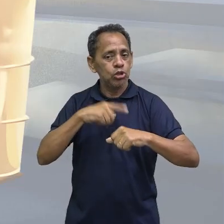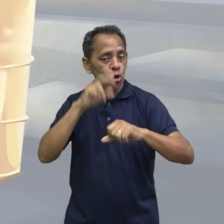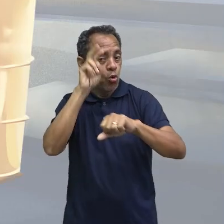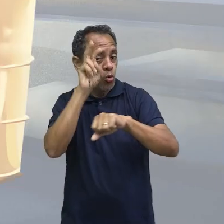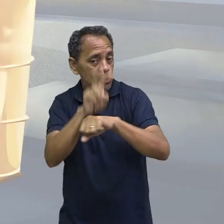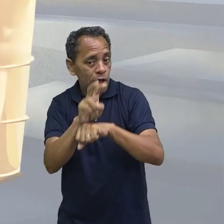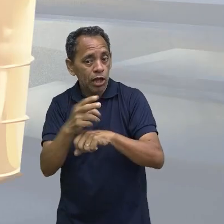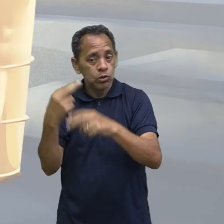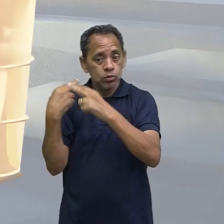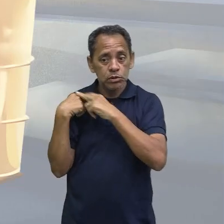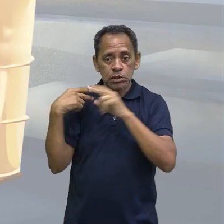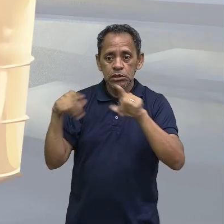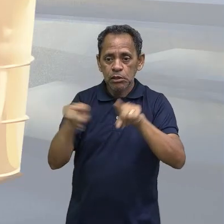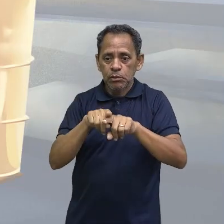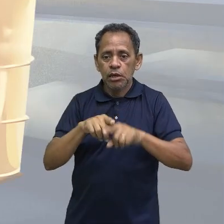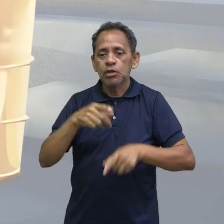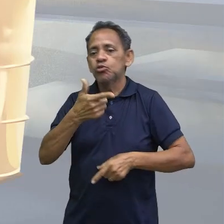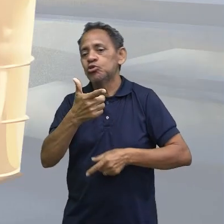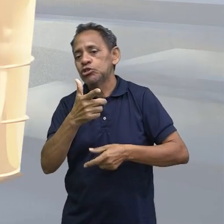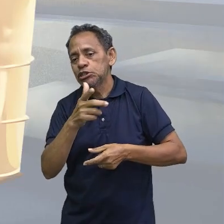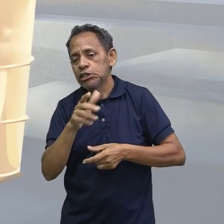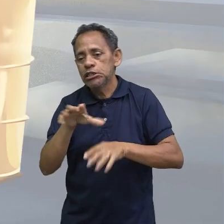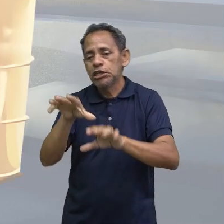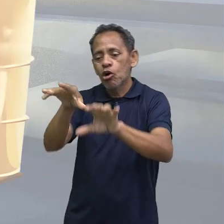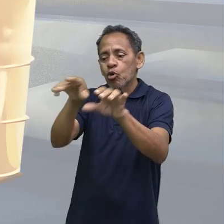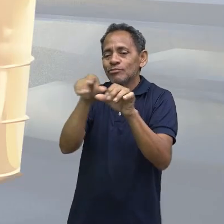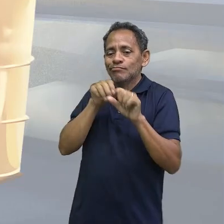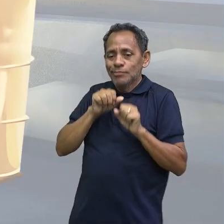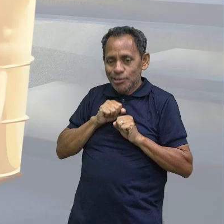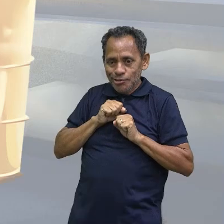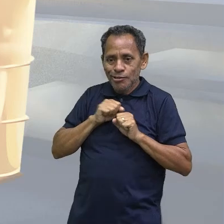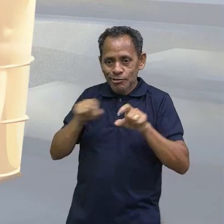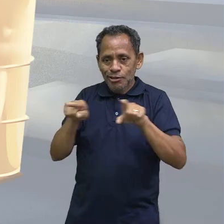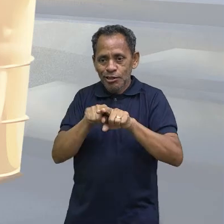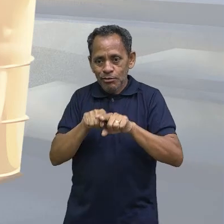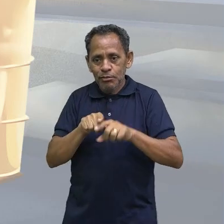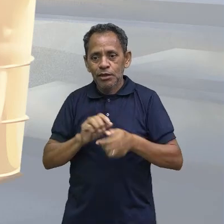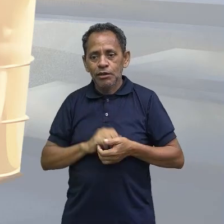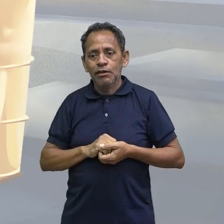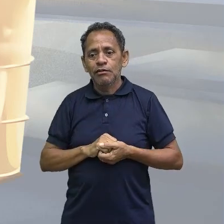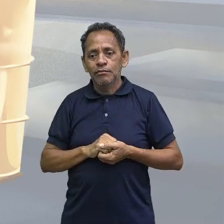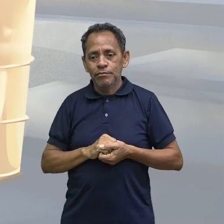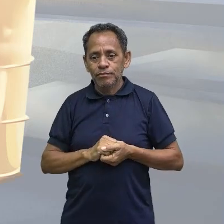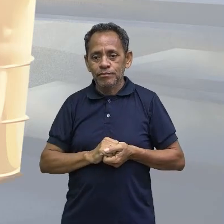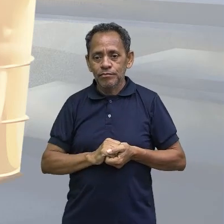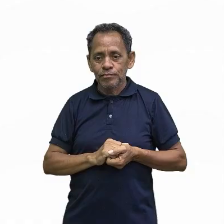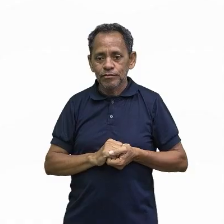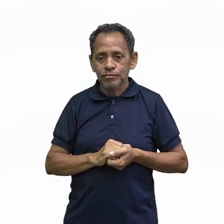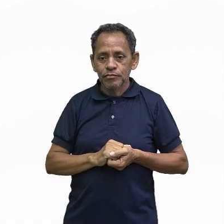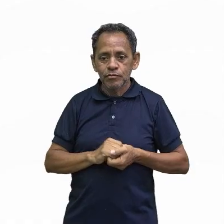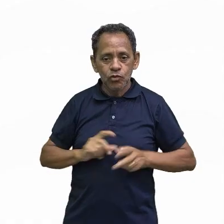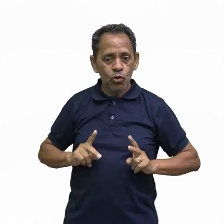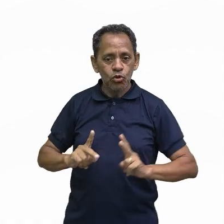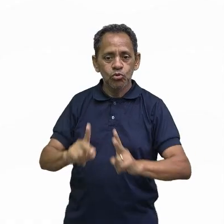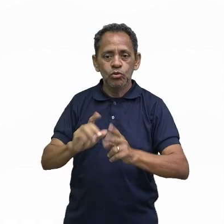com responsabilidade para que não haja contaminação nem vazamentos, tá bom? Bora continuar falando